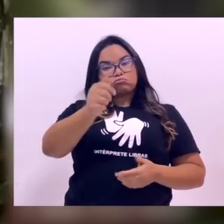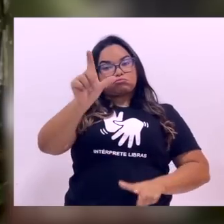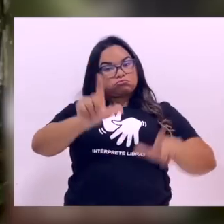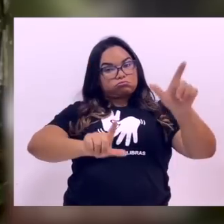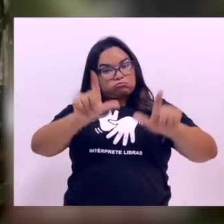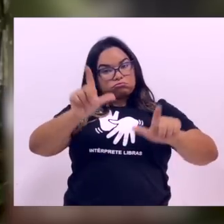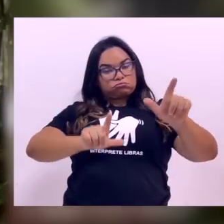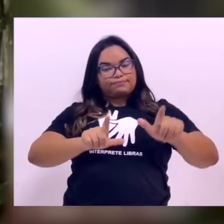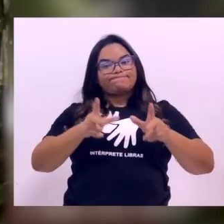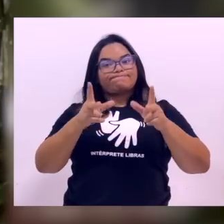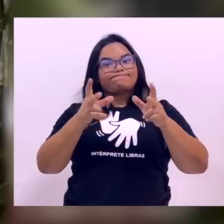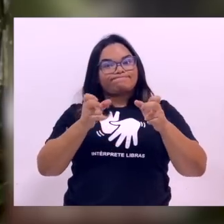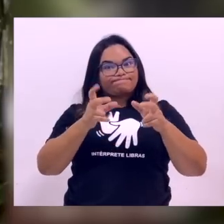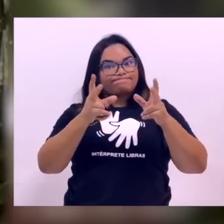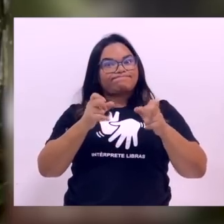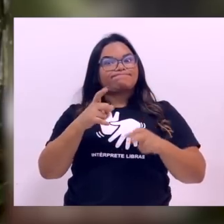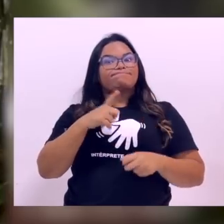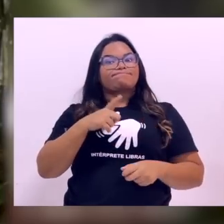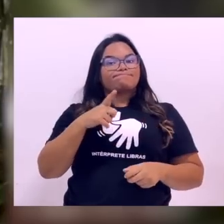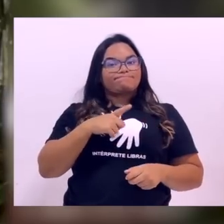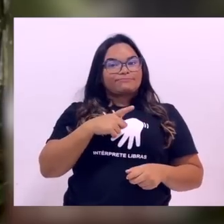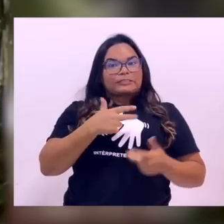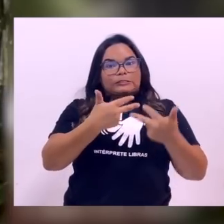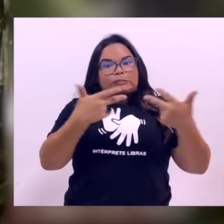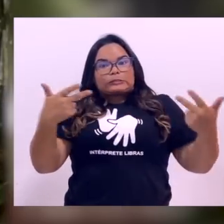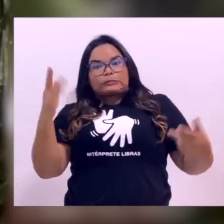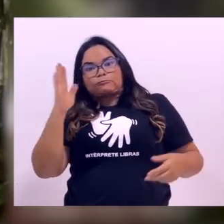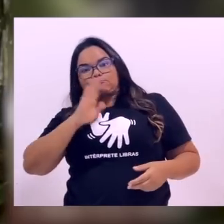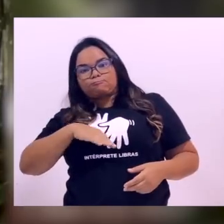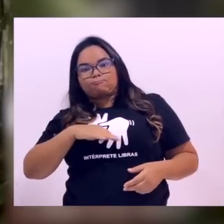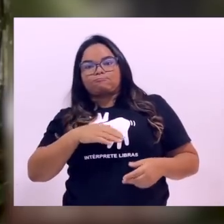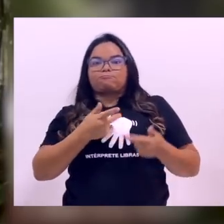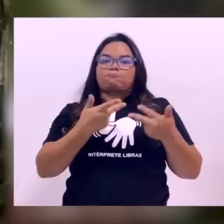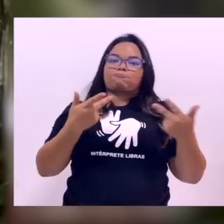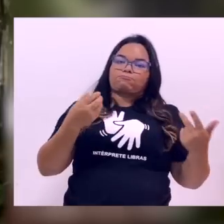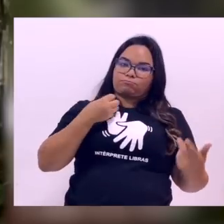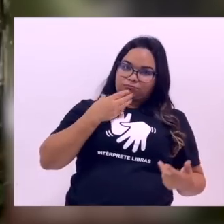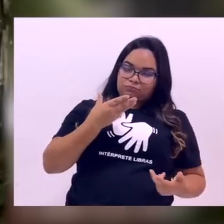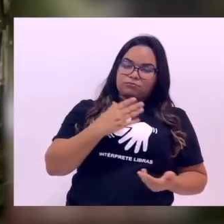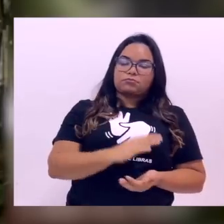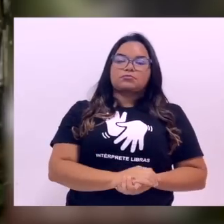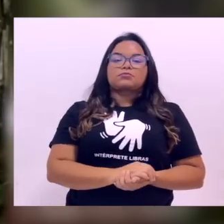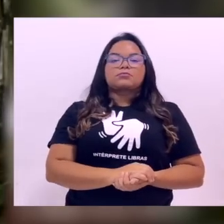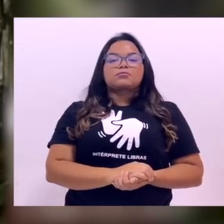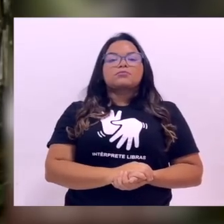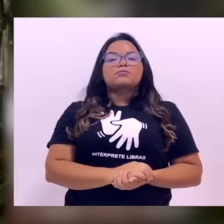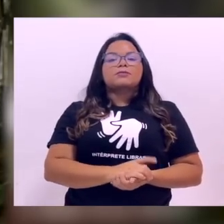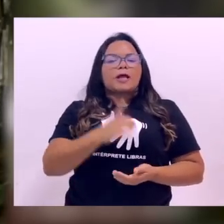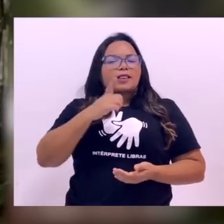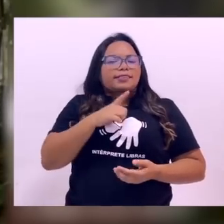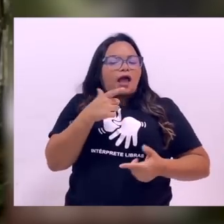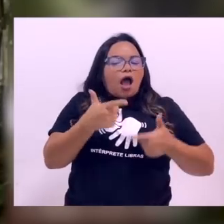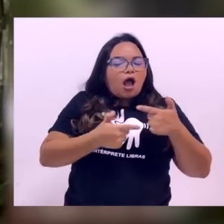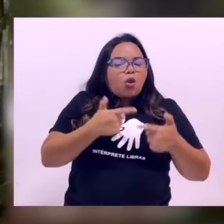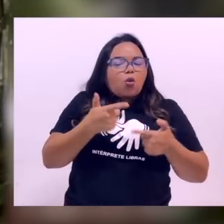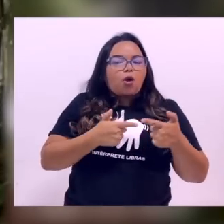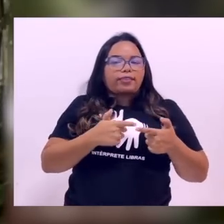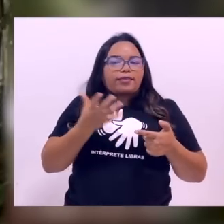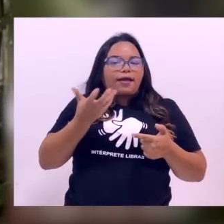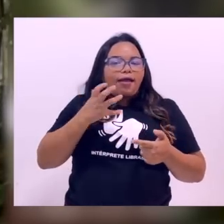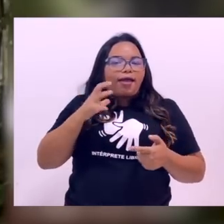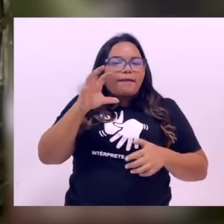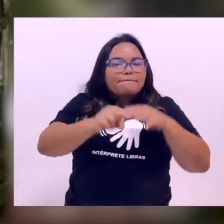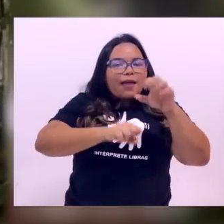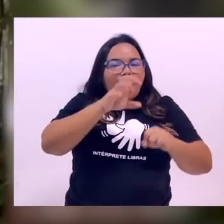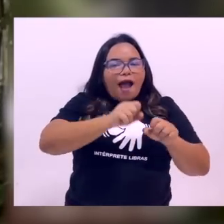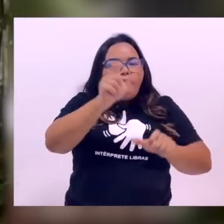a televisão e dar uma olhada. E perceberá que há uma guerra entre o bem e o mal. Há uma guerra por cada alma